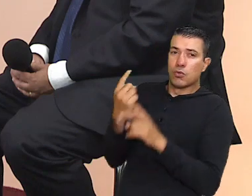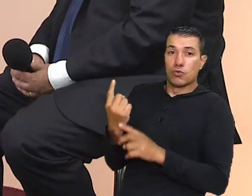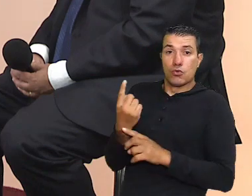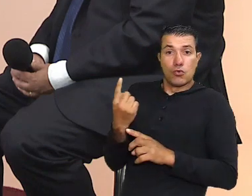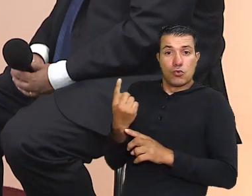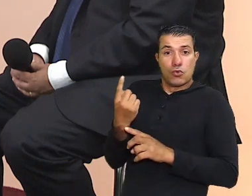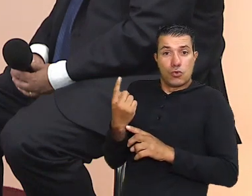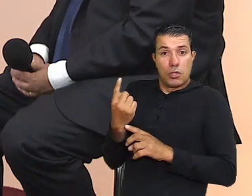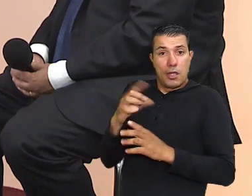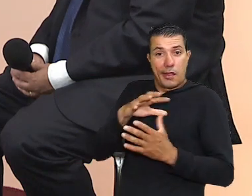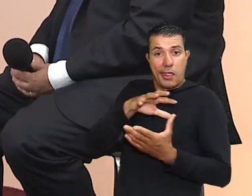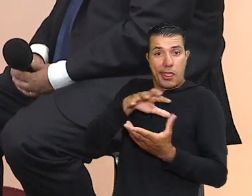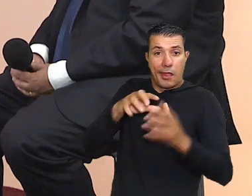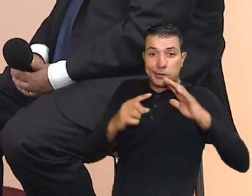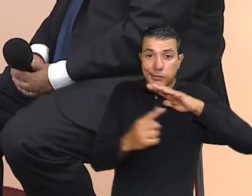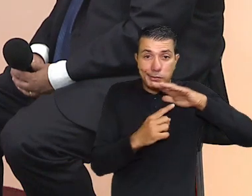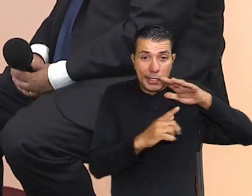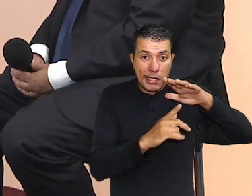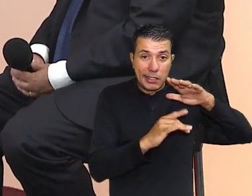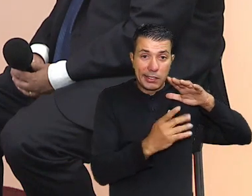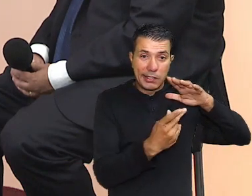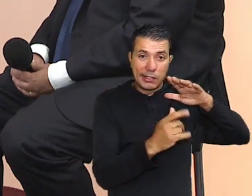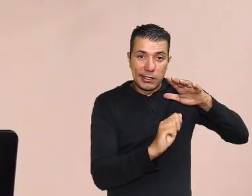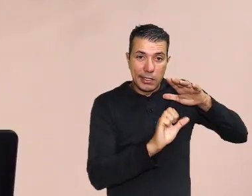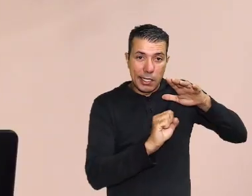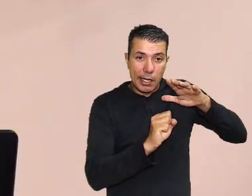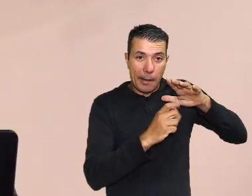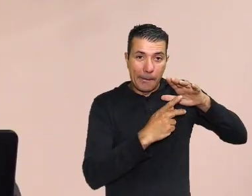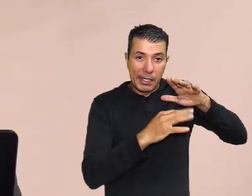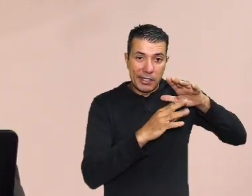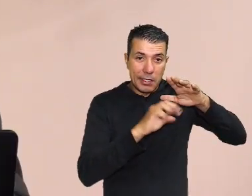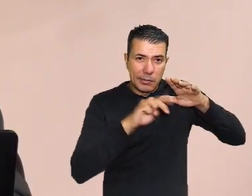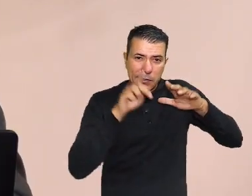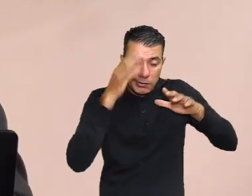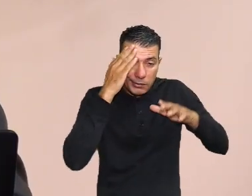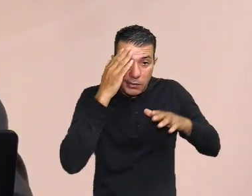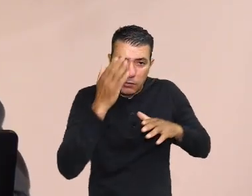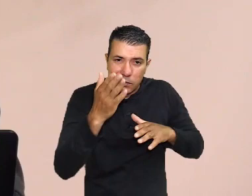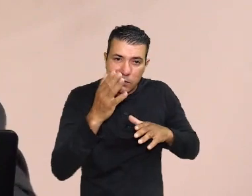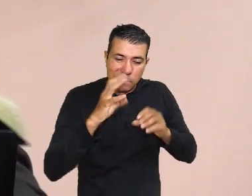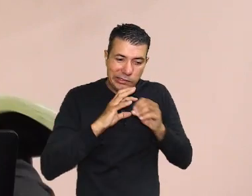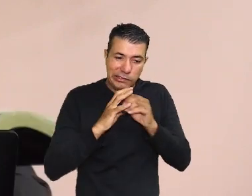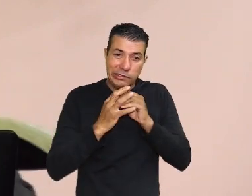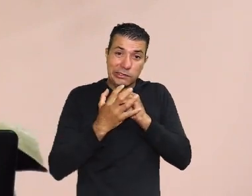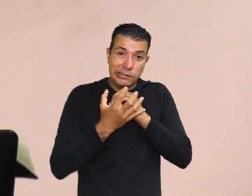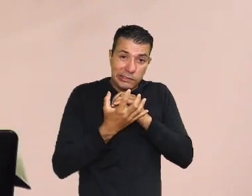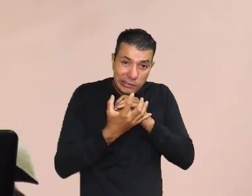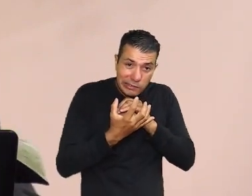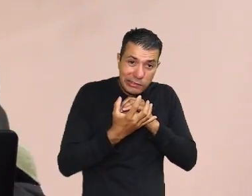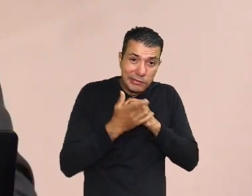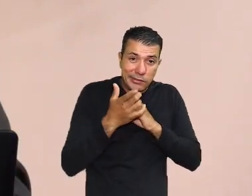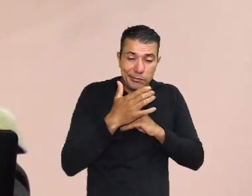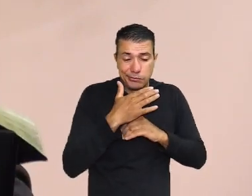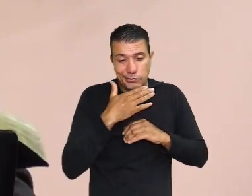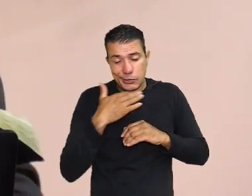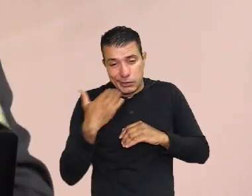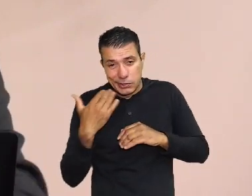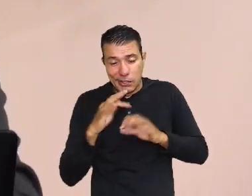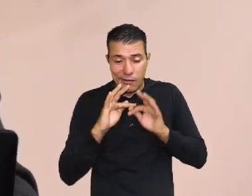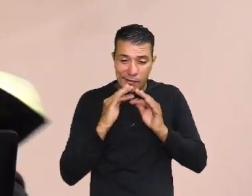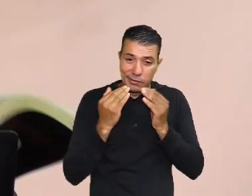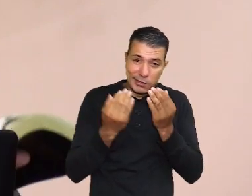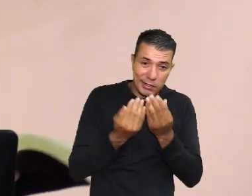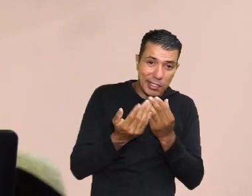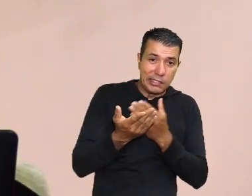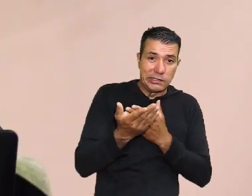como você está na sua casa. Quem sabe você perdeu um ente querido? através do coronavírus, quem sabe